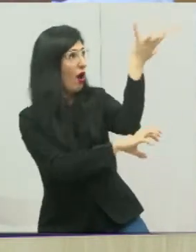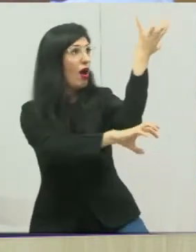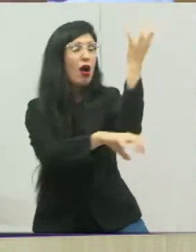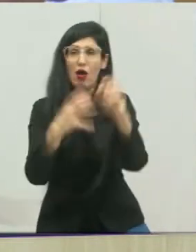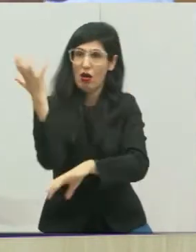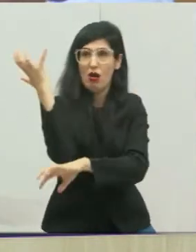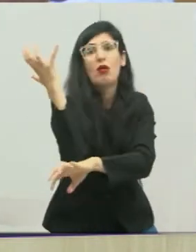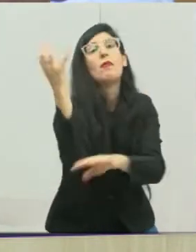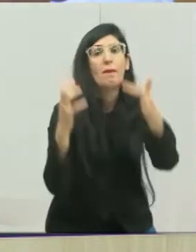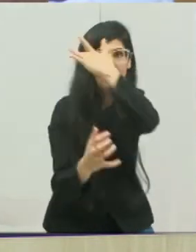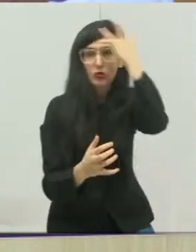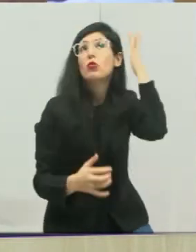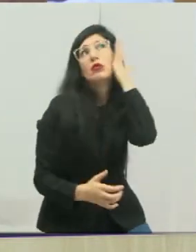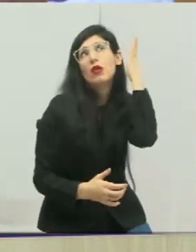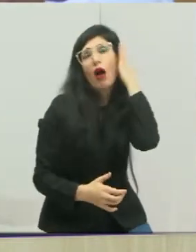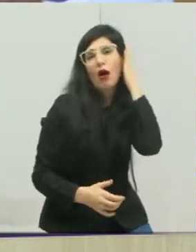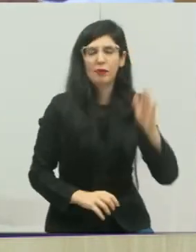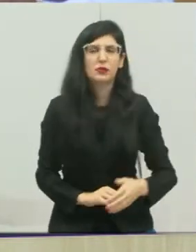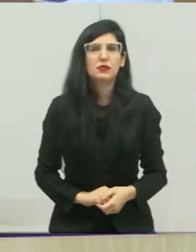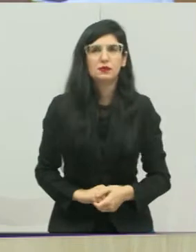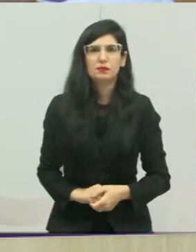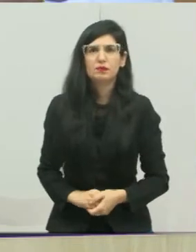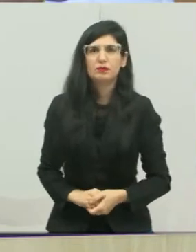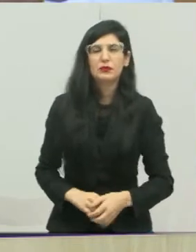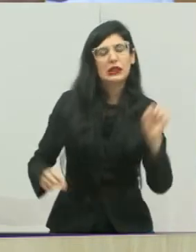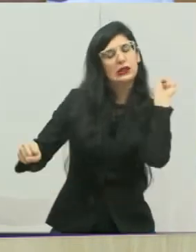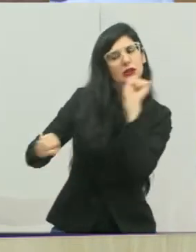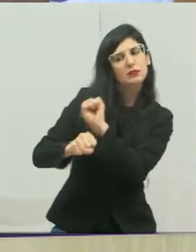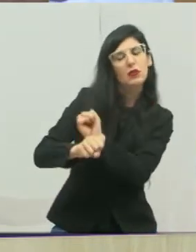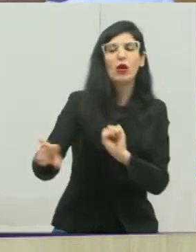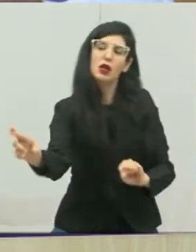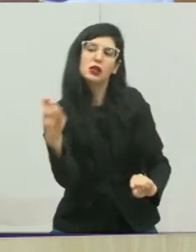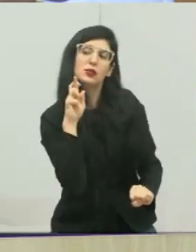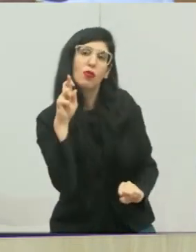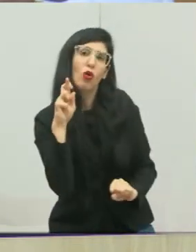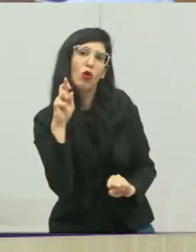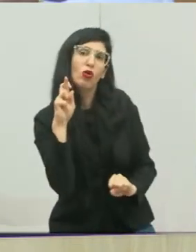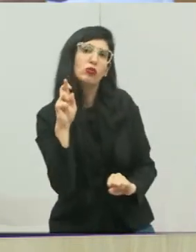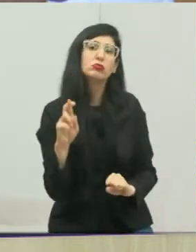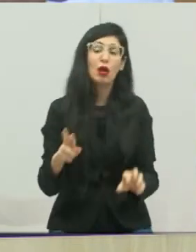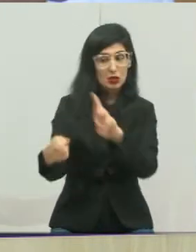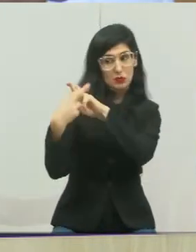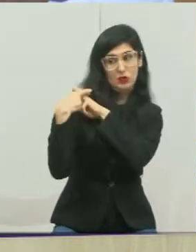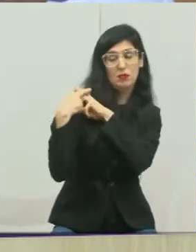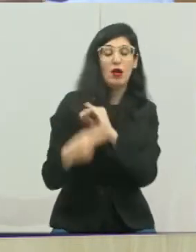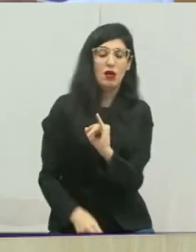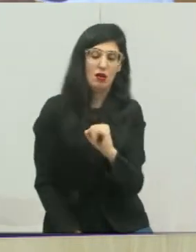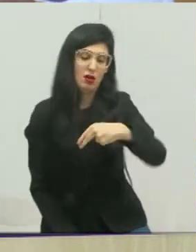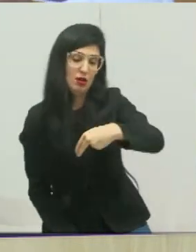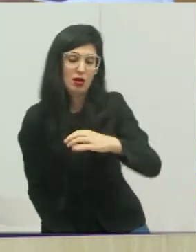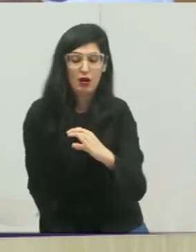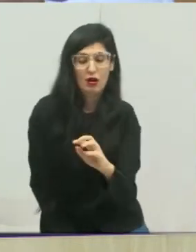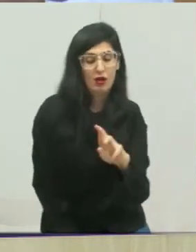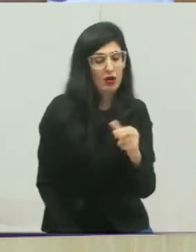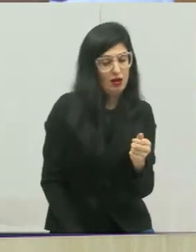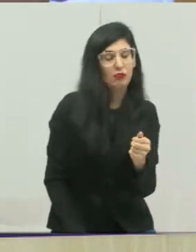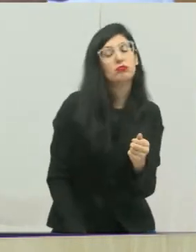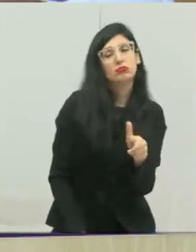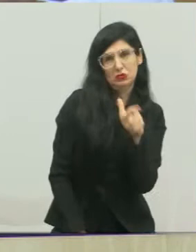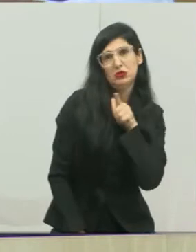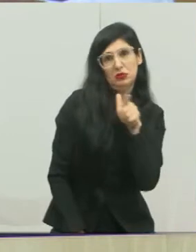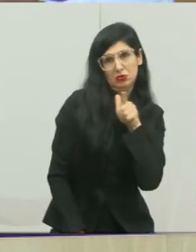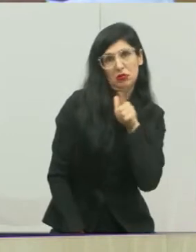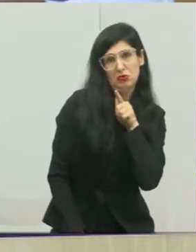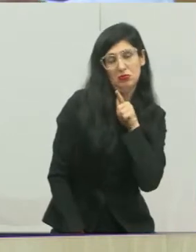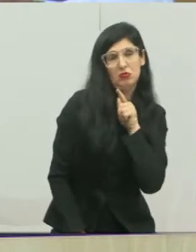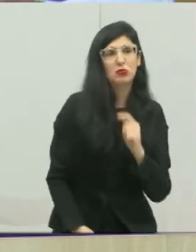de entendimentos para o fim desejado, aguardamos as instruções do INCRA para a valorização da citada área com ação social e devido